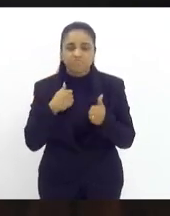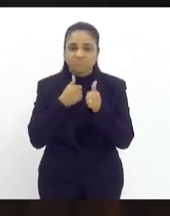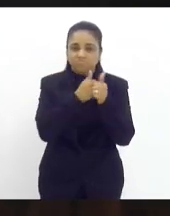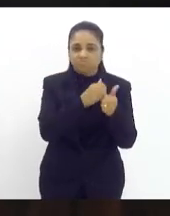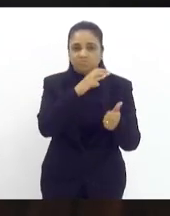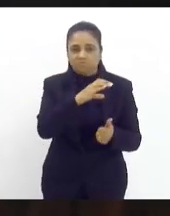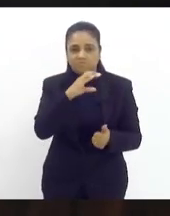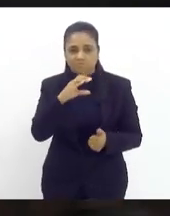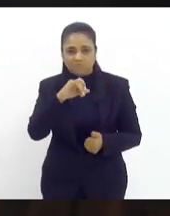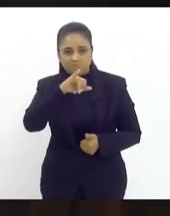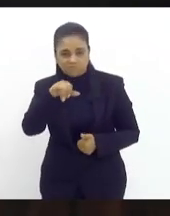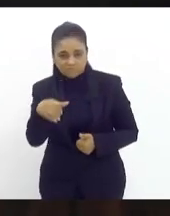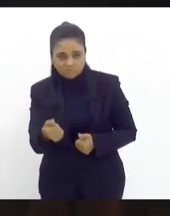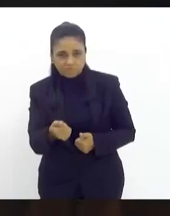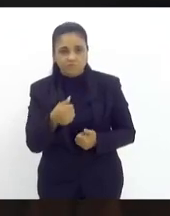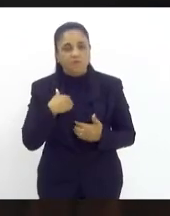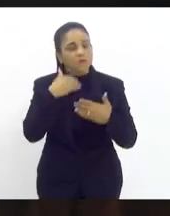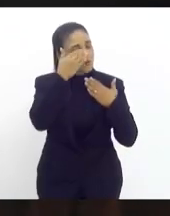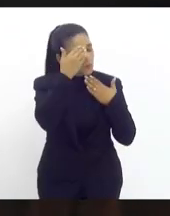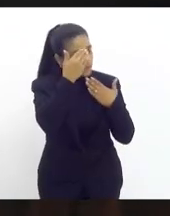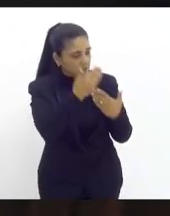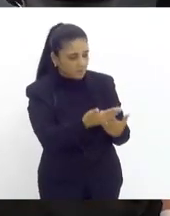Muito obrigado